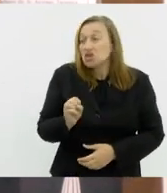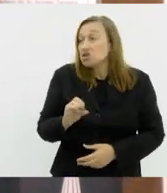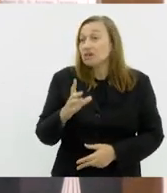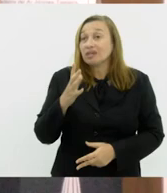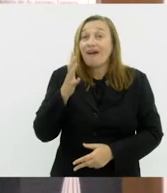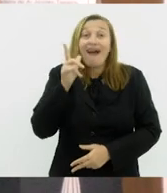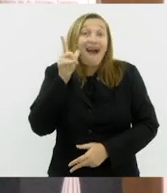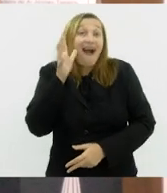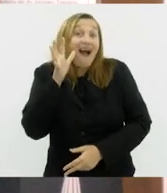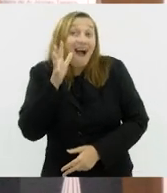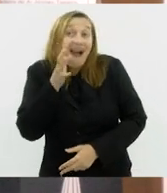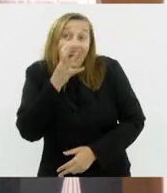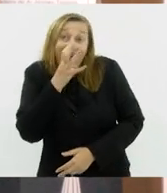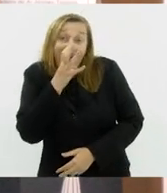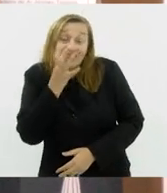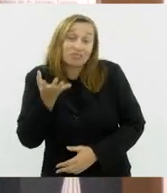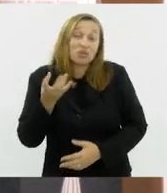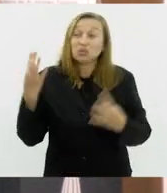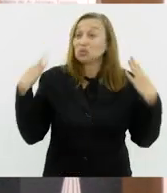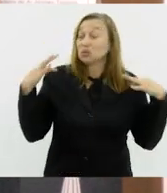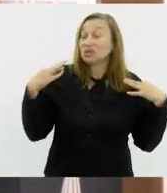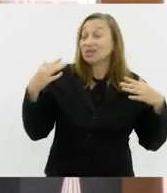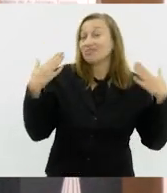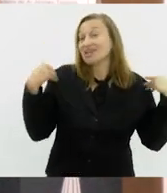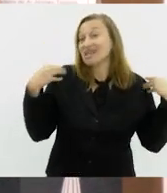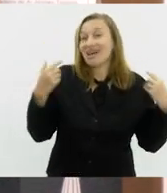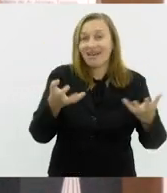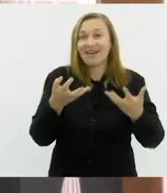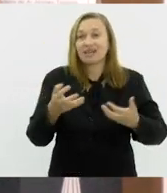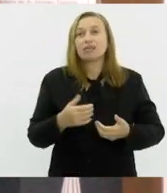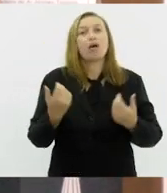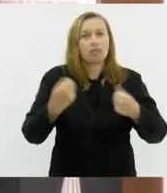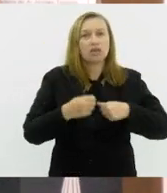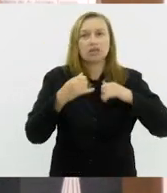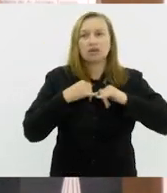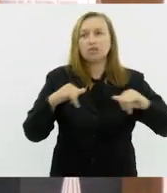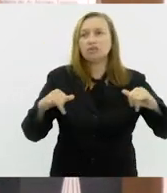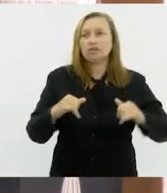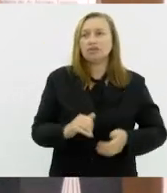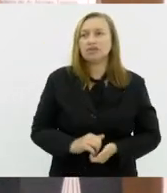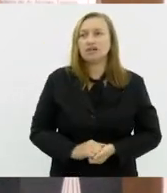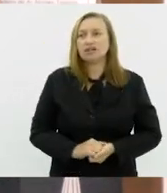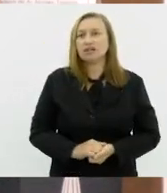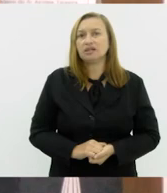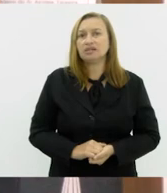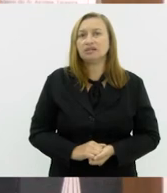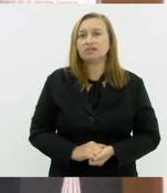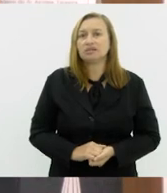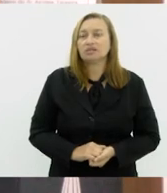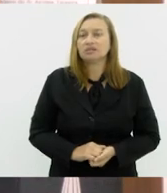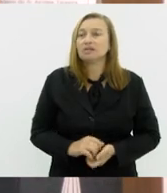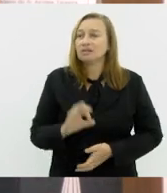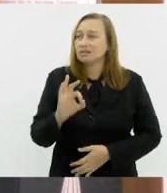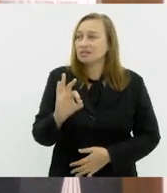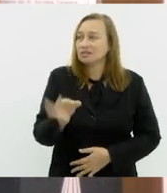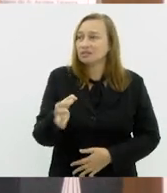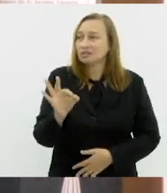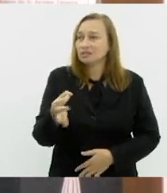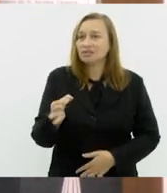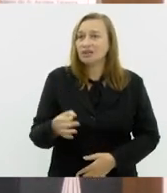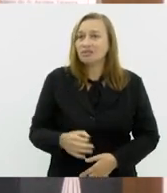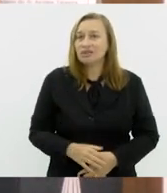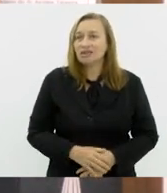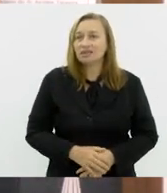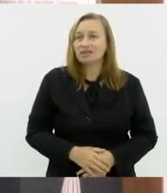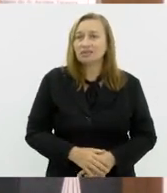para festejar. São turistas, estão querendo passear. Eles precisam ser informados. Porque eu tenho certeza que, principalmente os passageiros